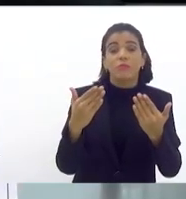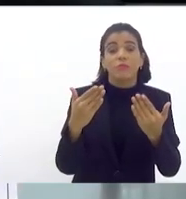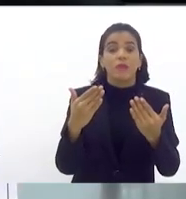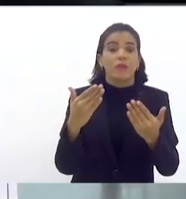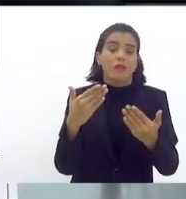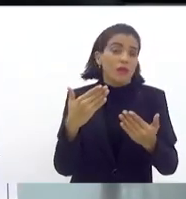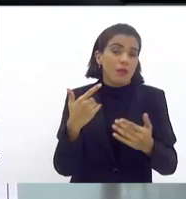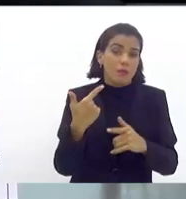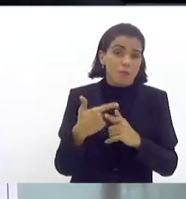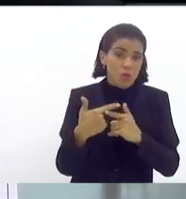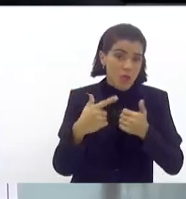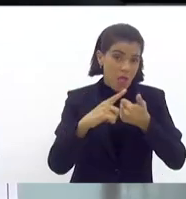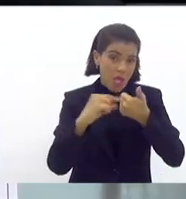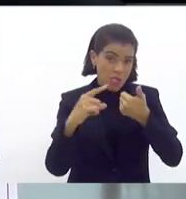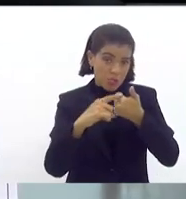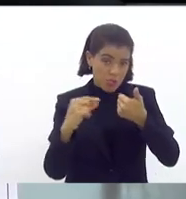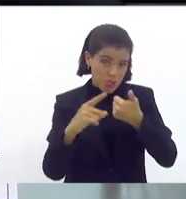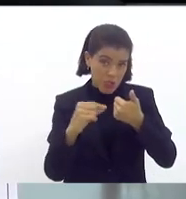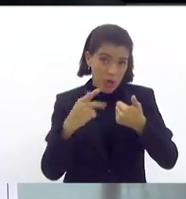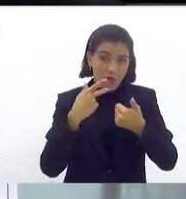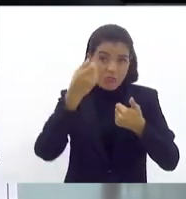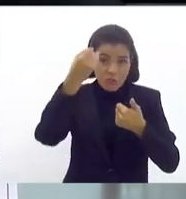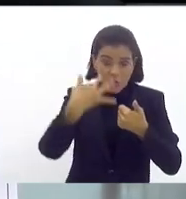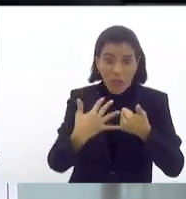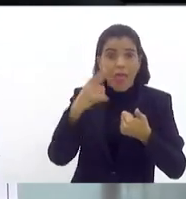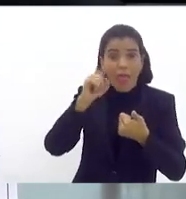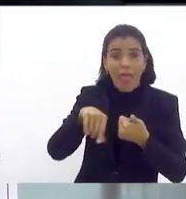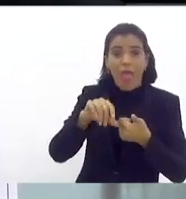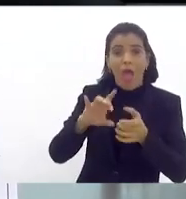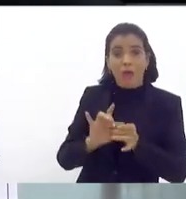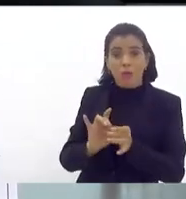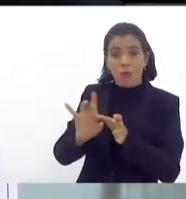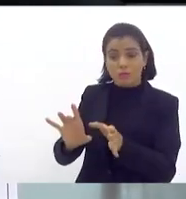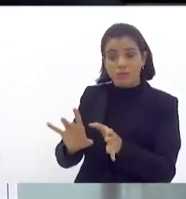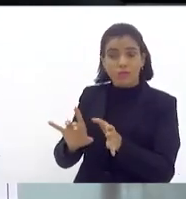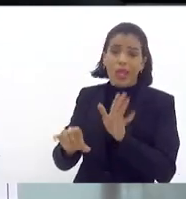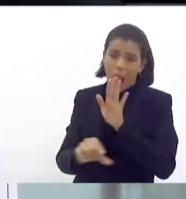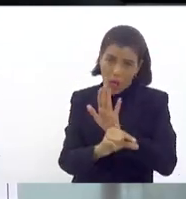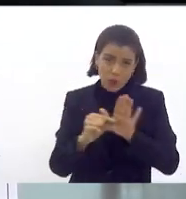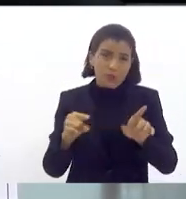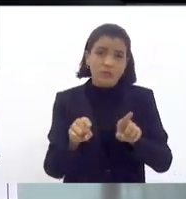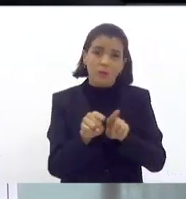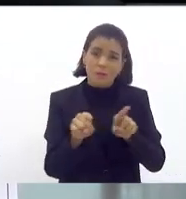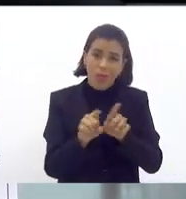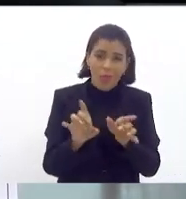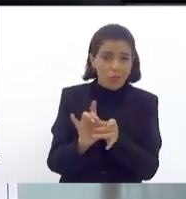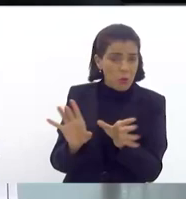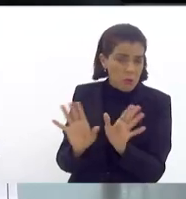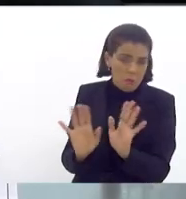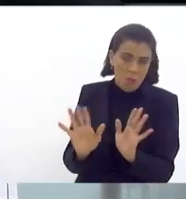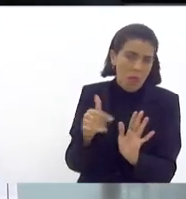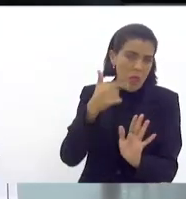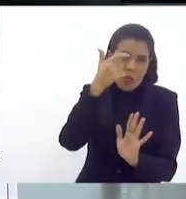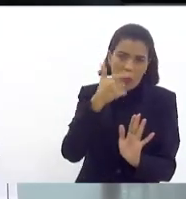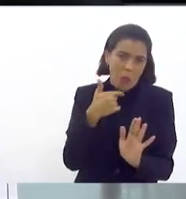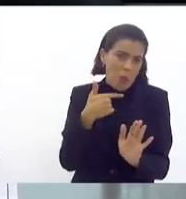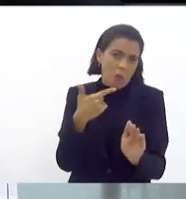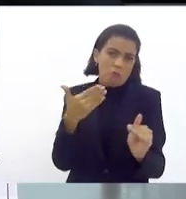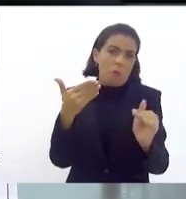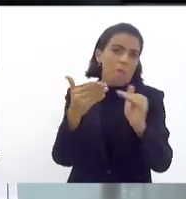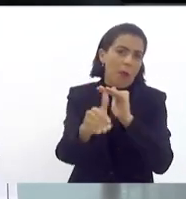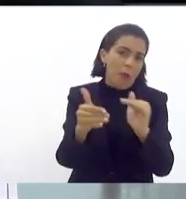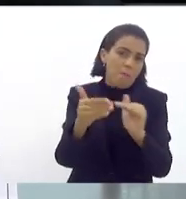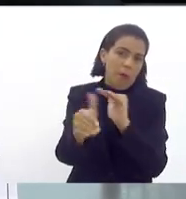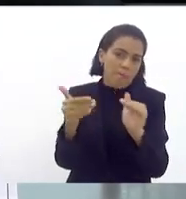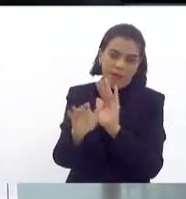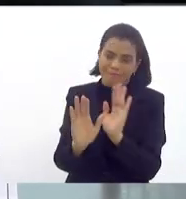se no artigo 1º já está autorizativo, eu não tenho nada contra que a emenda seja autorizativa. Sim. Também. Eu não tô obstaculando, eu estou